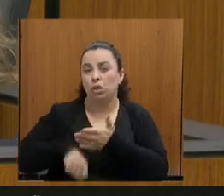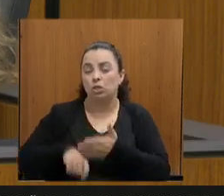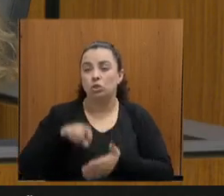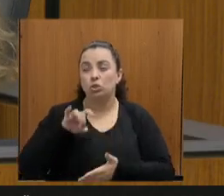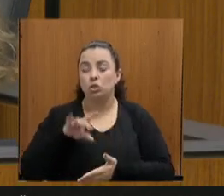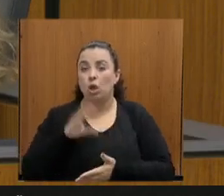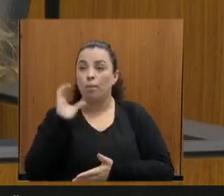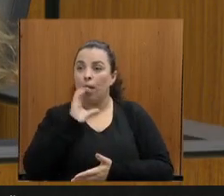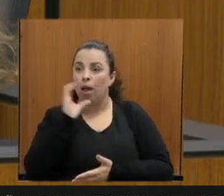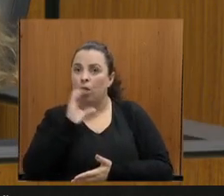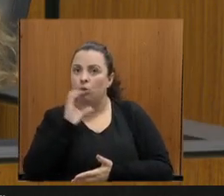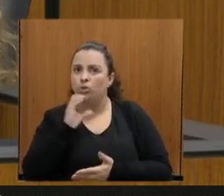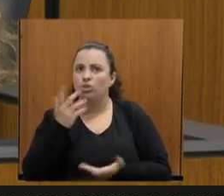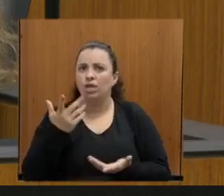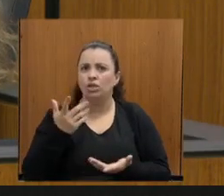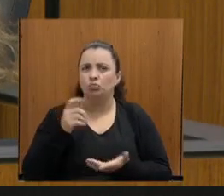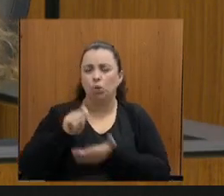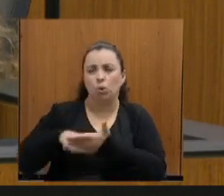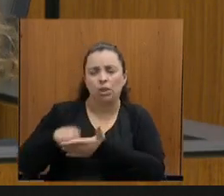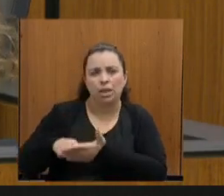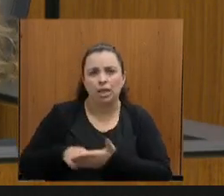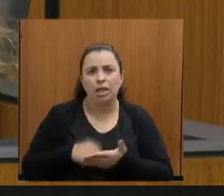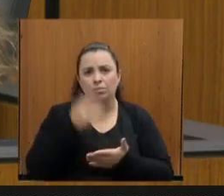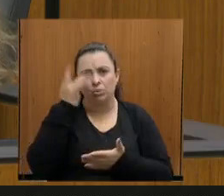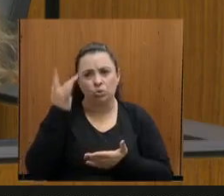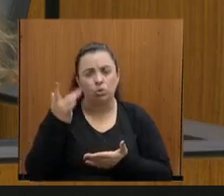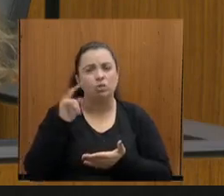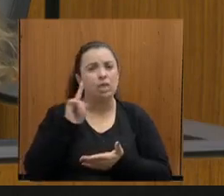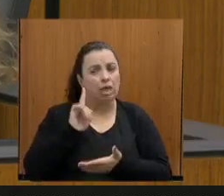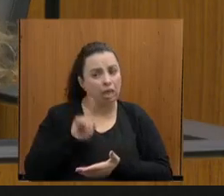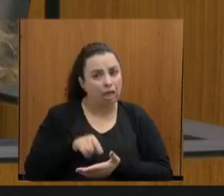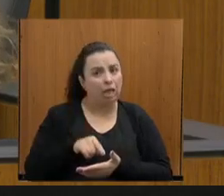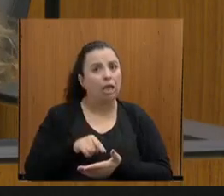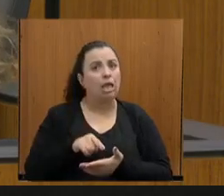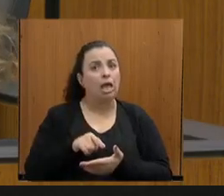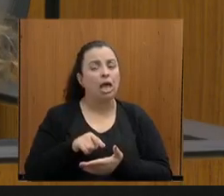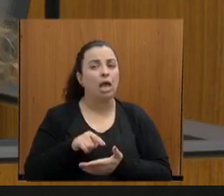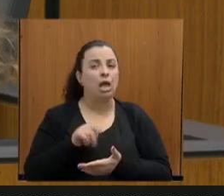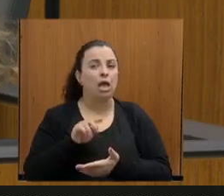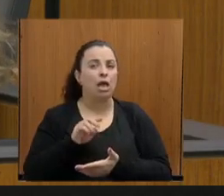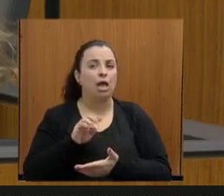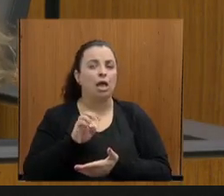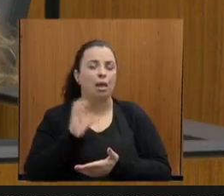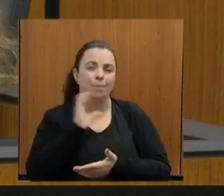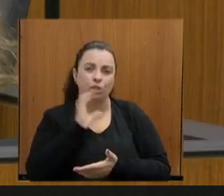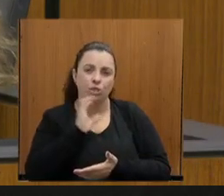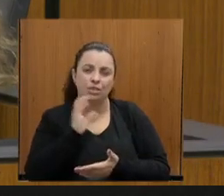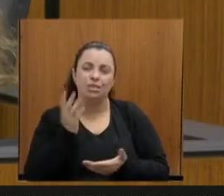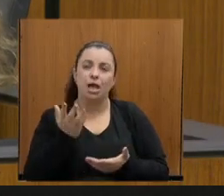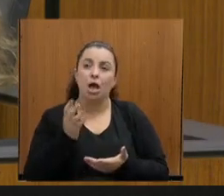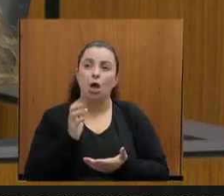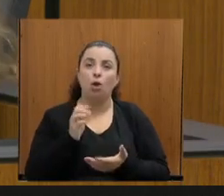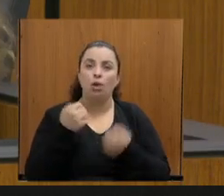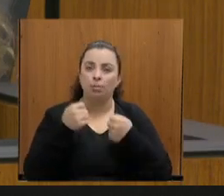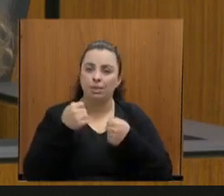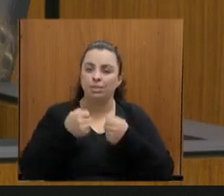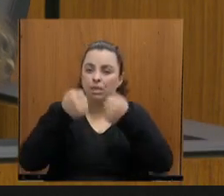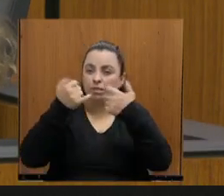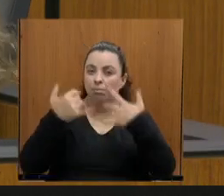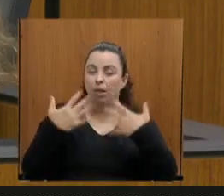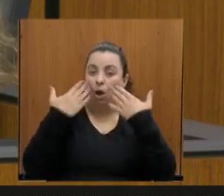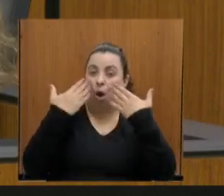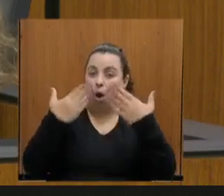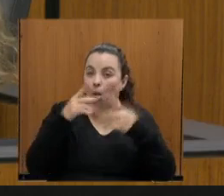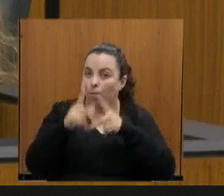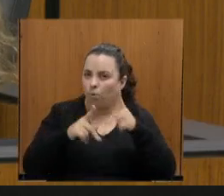situações excepcionalismo excepcionalíssimas que configurem situações emergenciais devemos ser publicamente justificadas